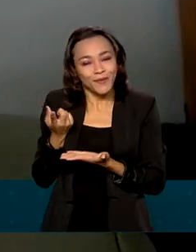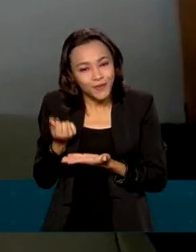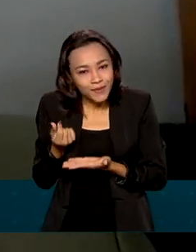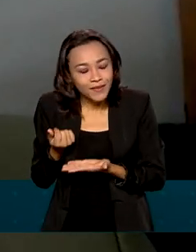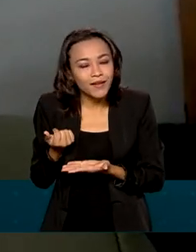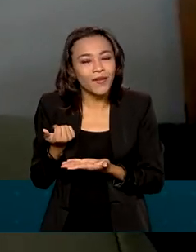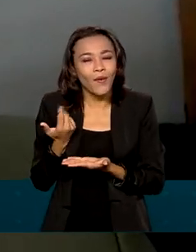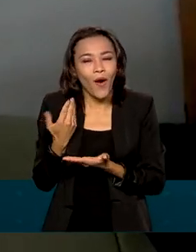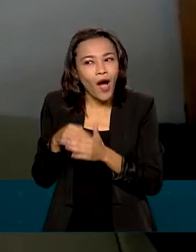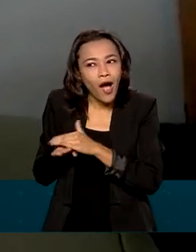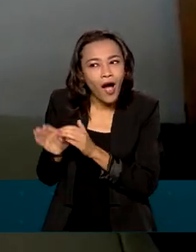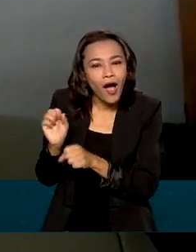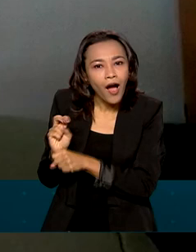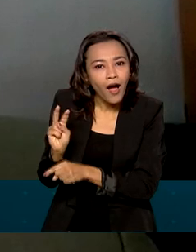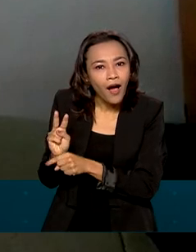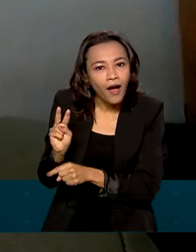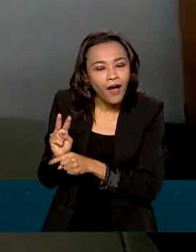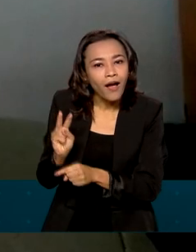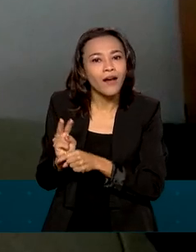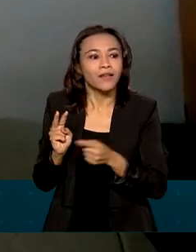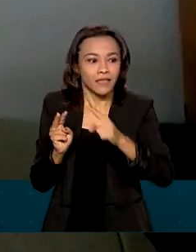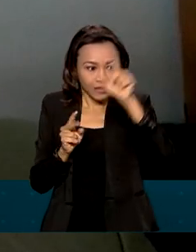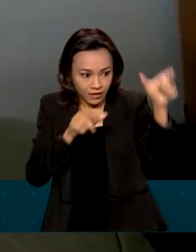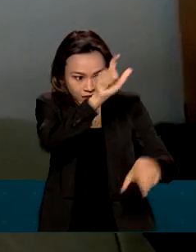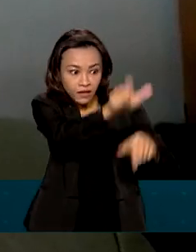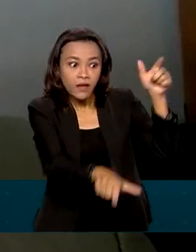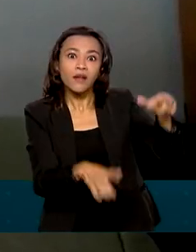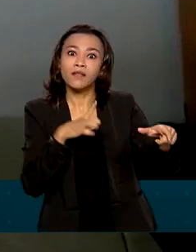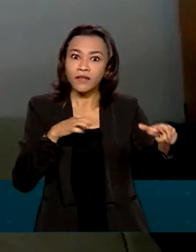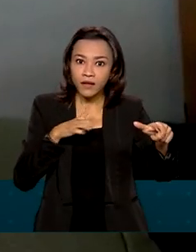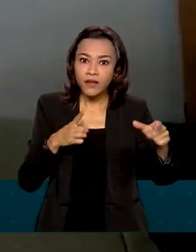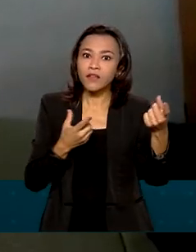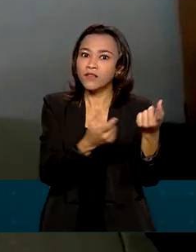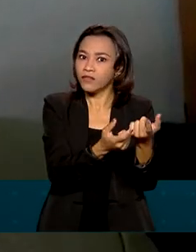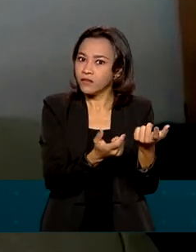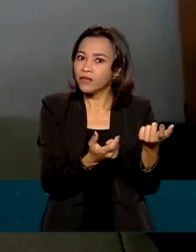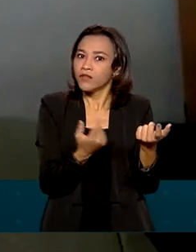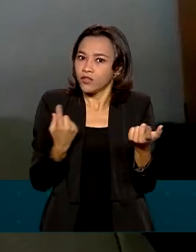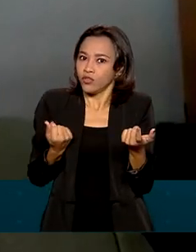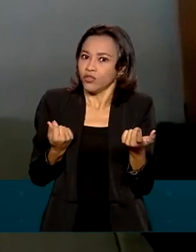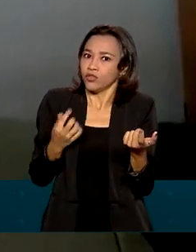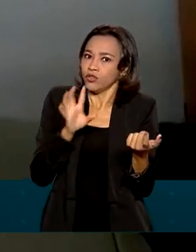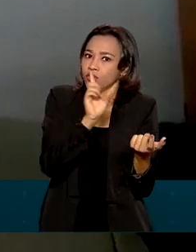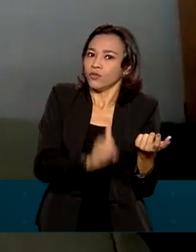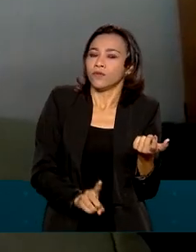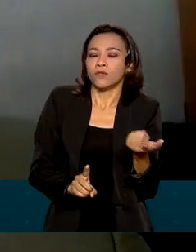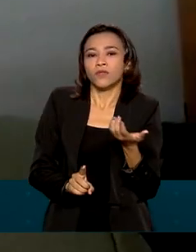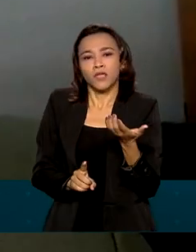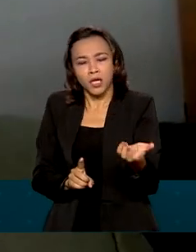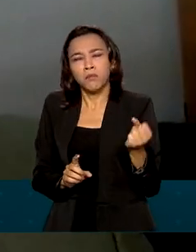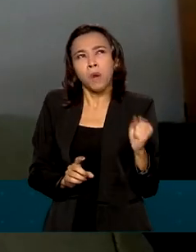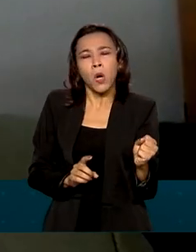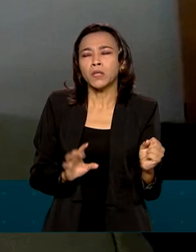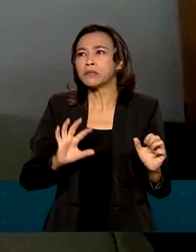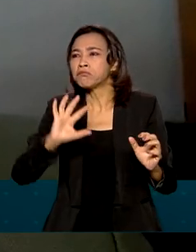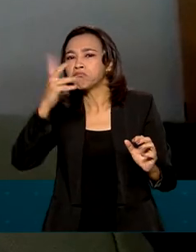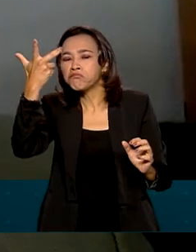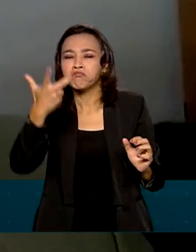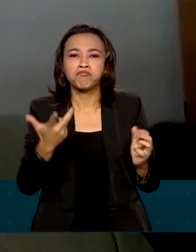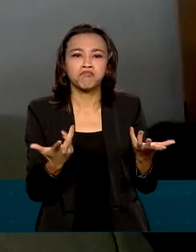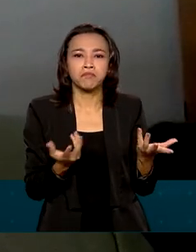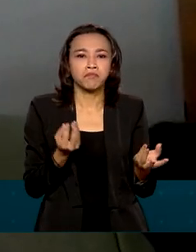recursos uma reserva de recursos que o trabalhador tem para fazer frente a uma série de situações em que ele pode